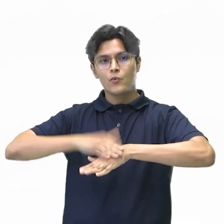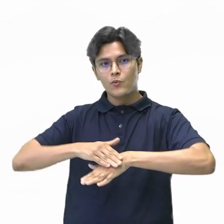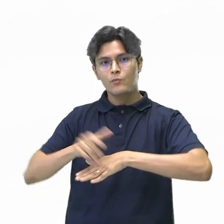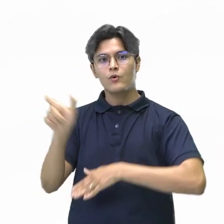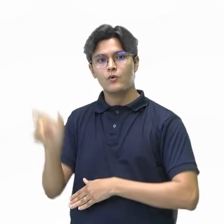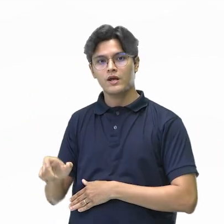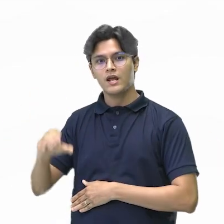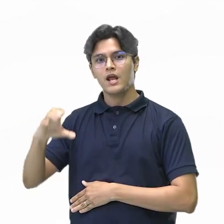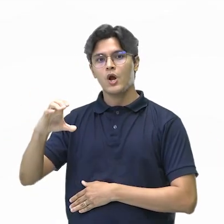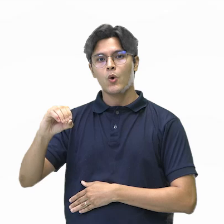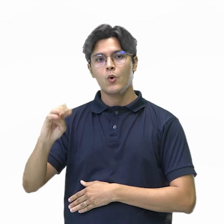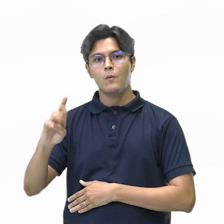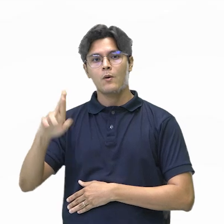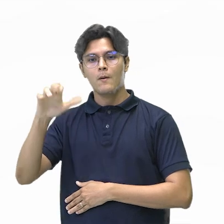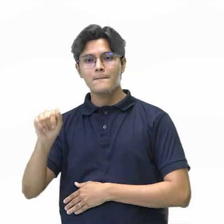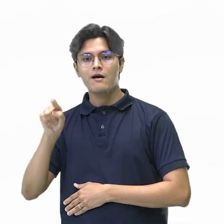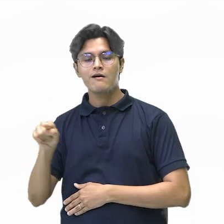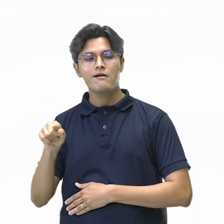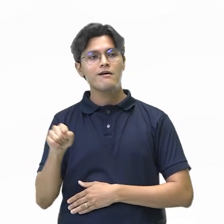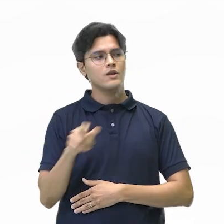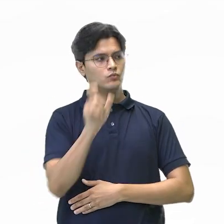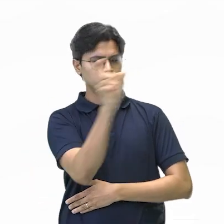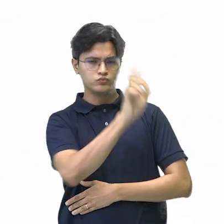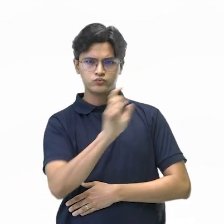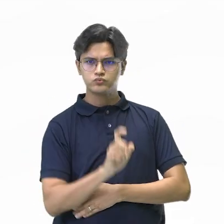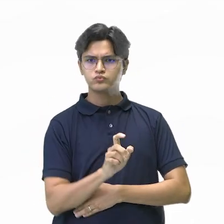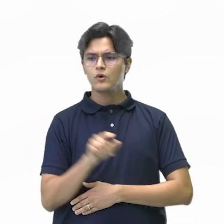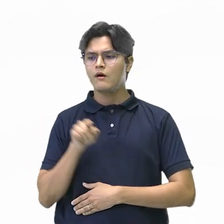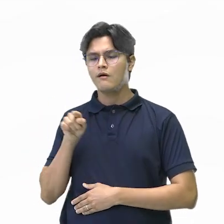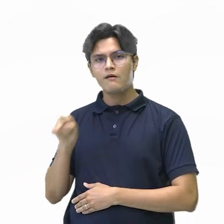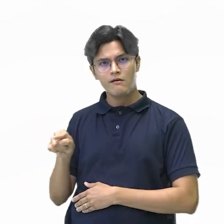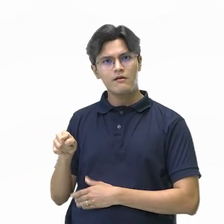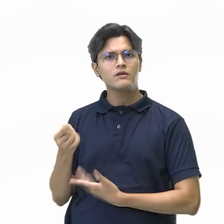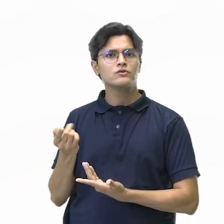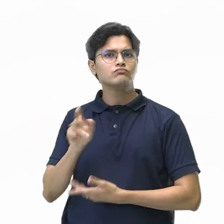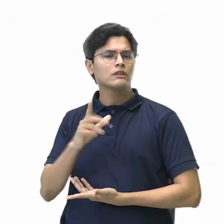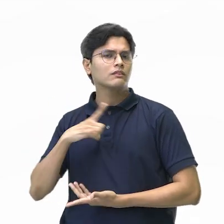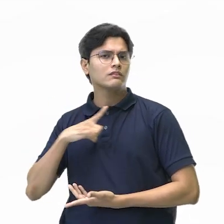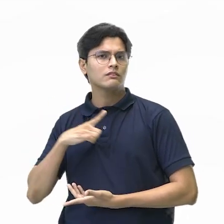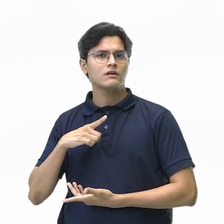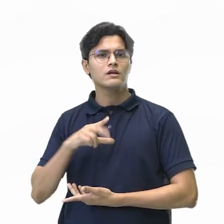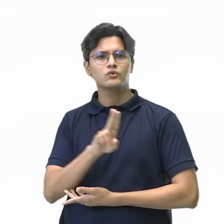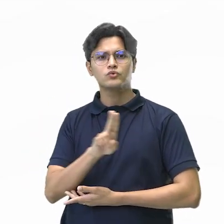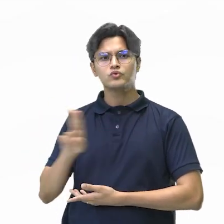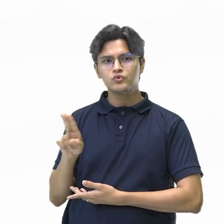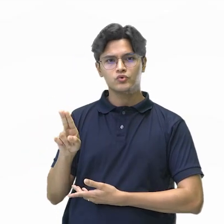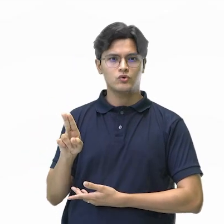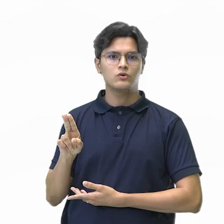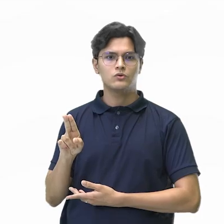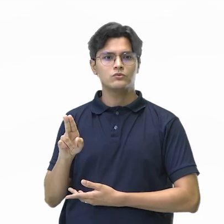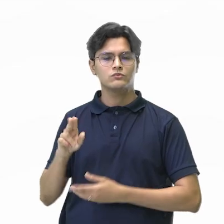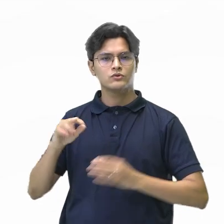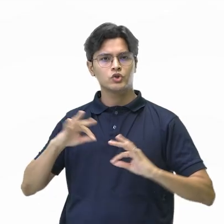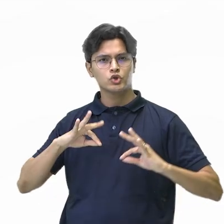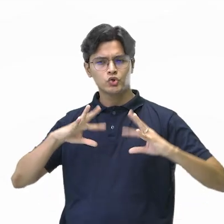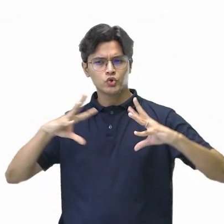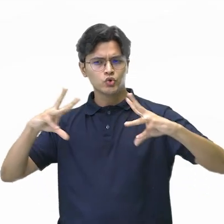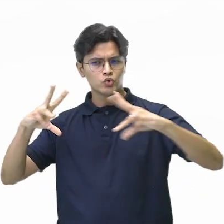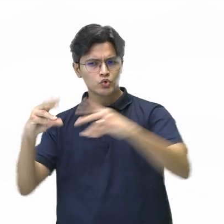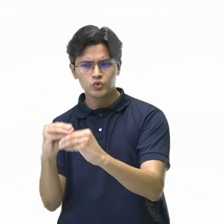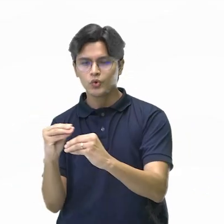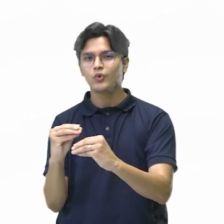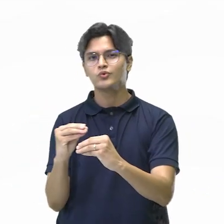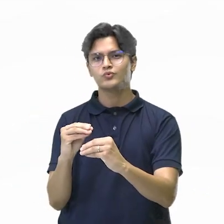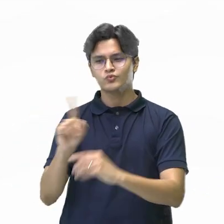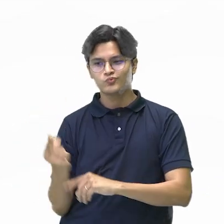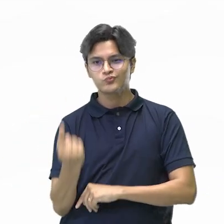Cobra. Então, esse mural Etnias, ele foi batizado como Todos Somos Um. É um